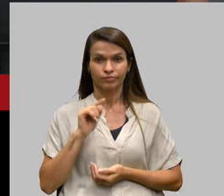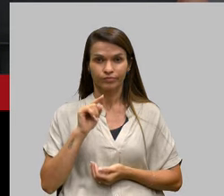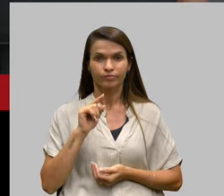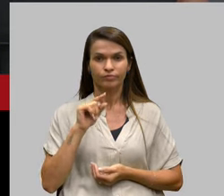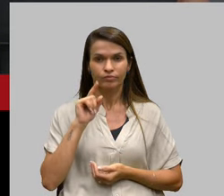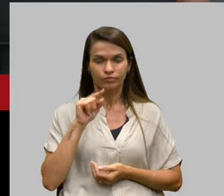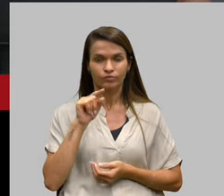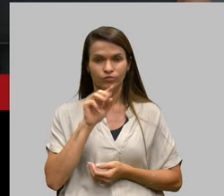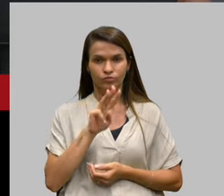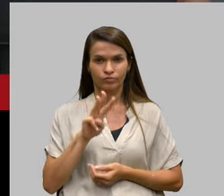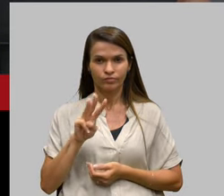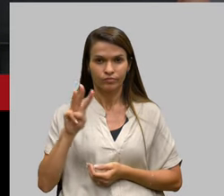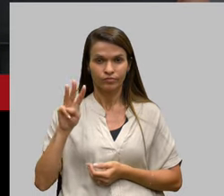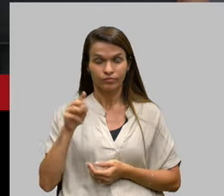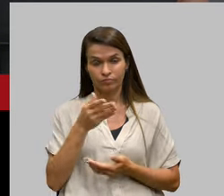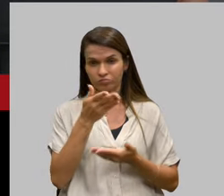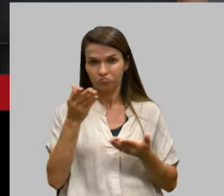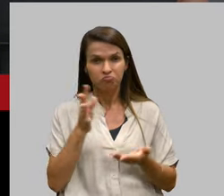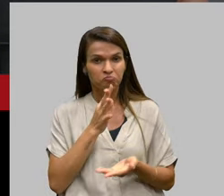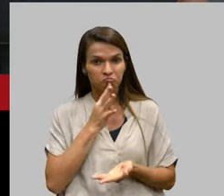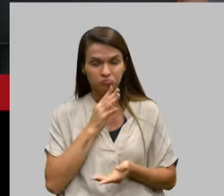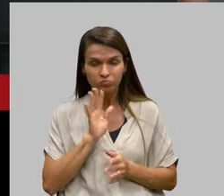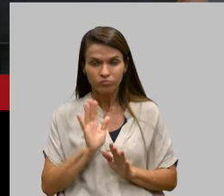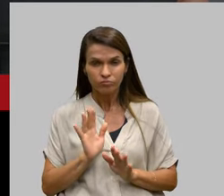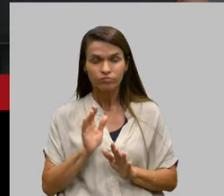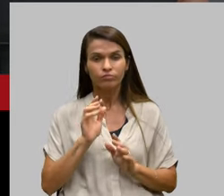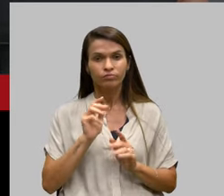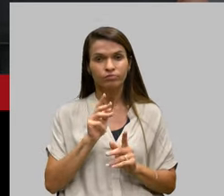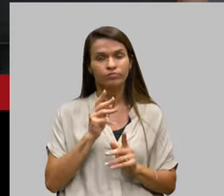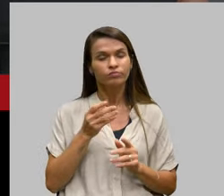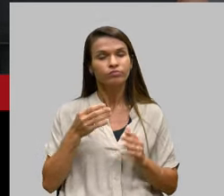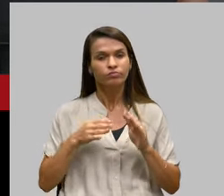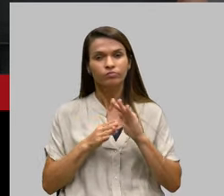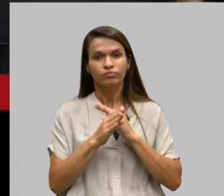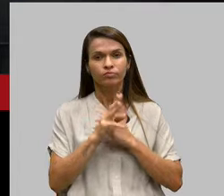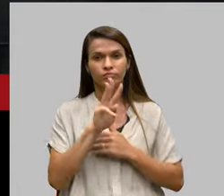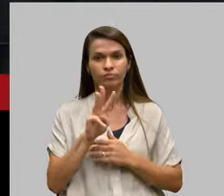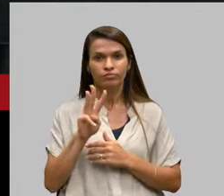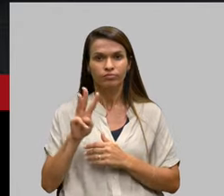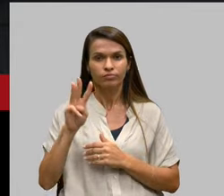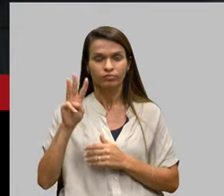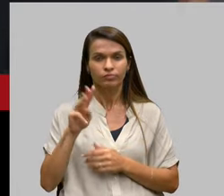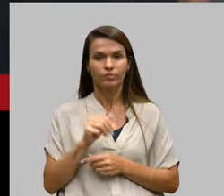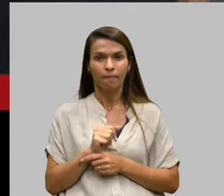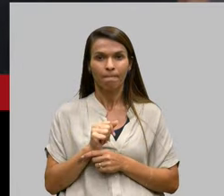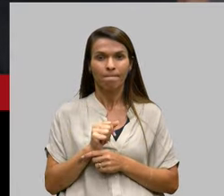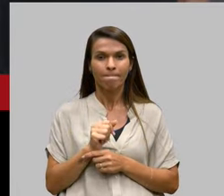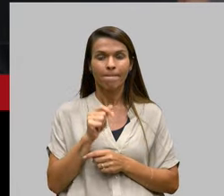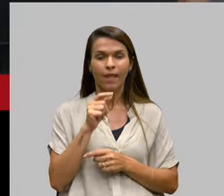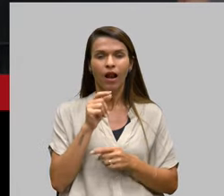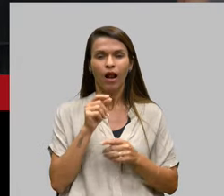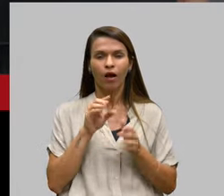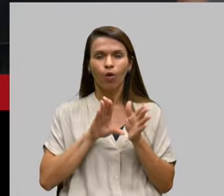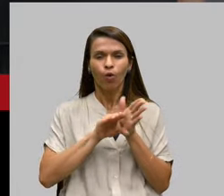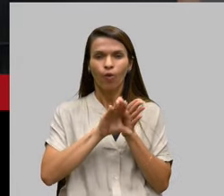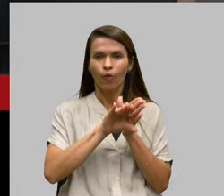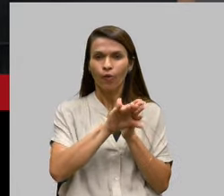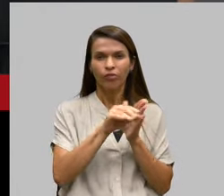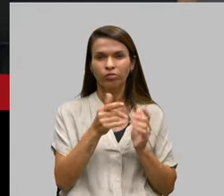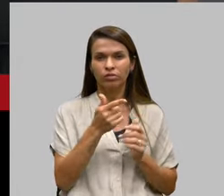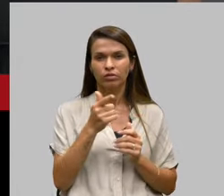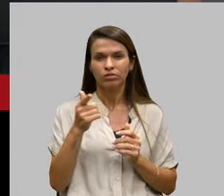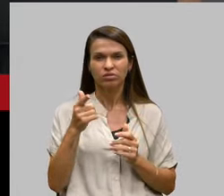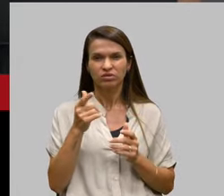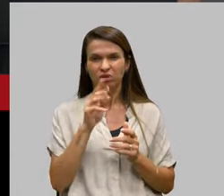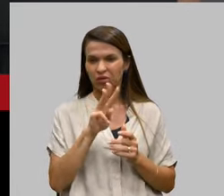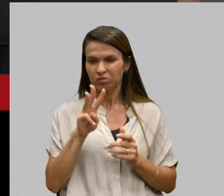nosso site para vocês que não nos conhecem entrem lá por favor peguem lá no reg do Google né não existe mais esses negócios de entrar no